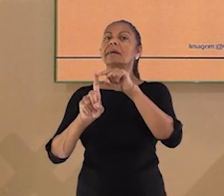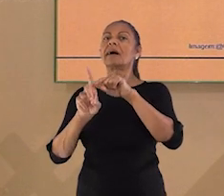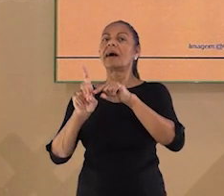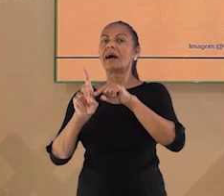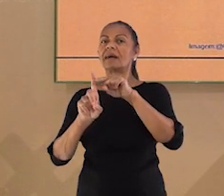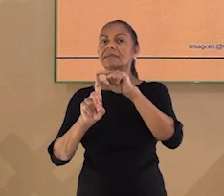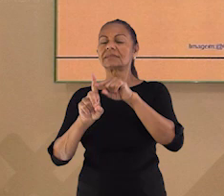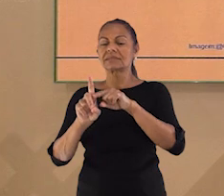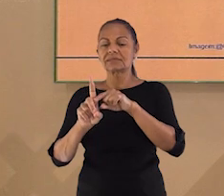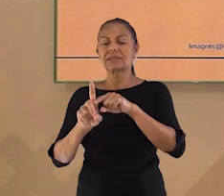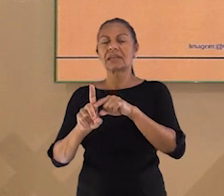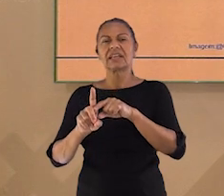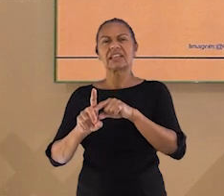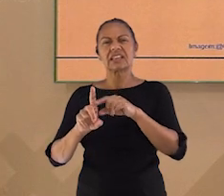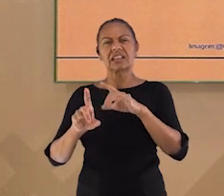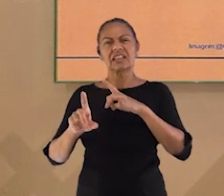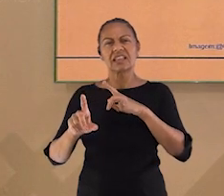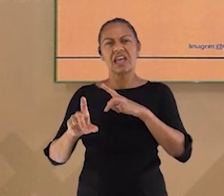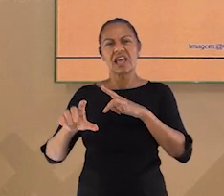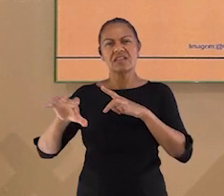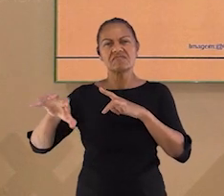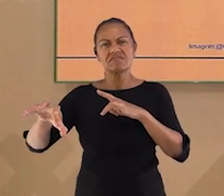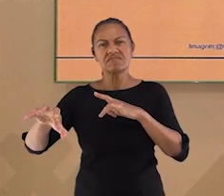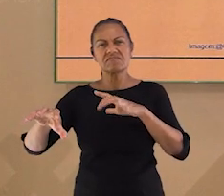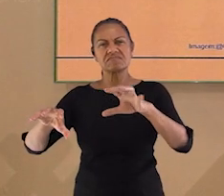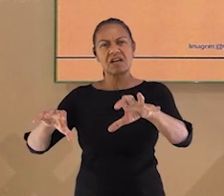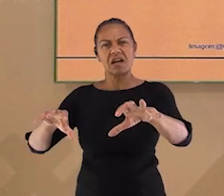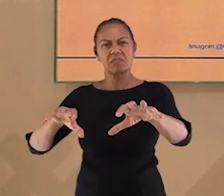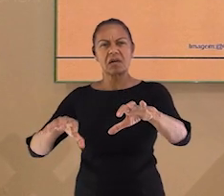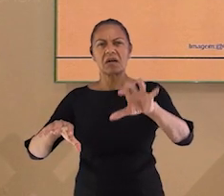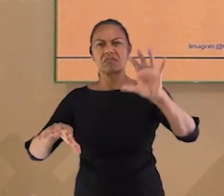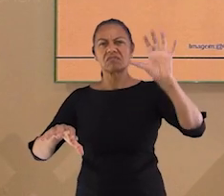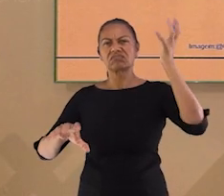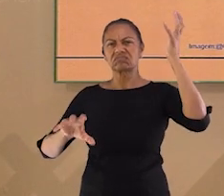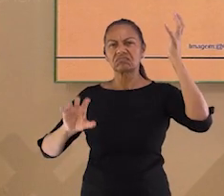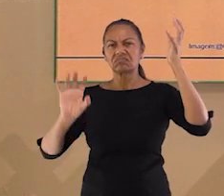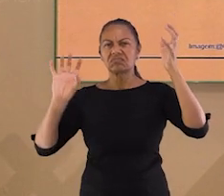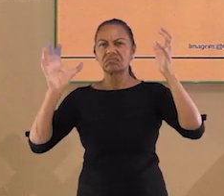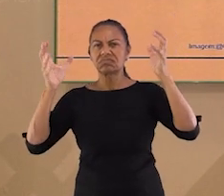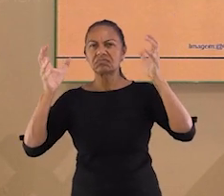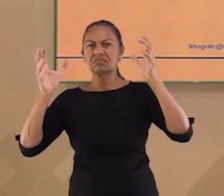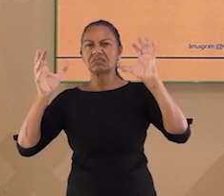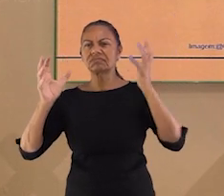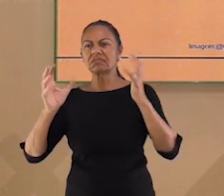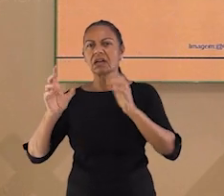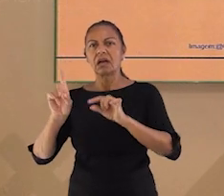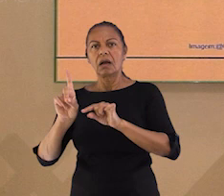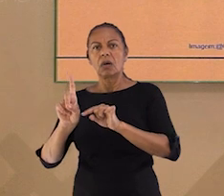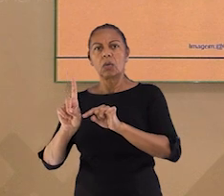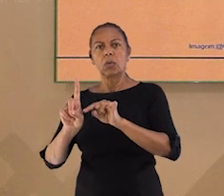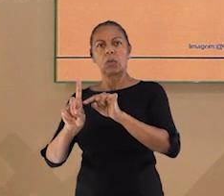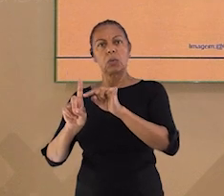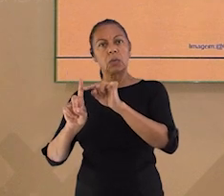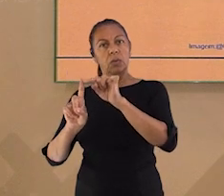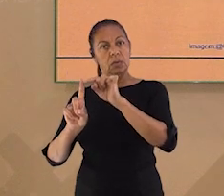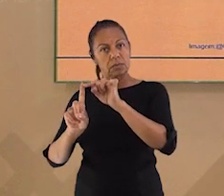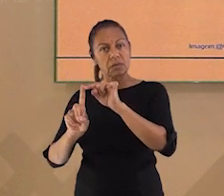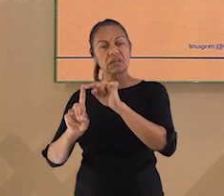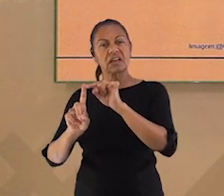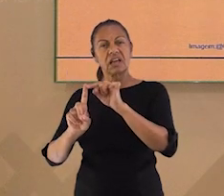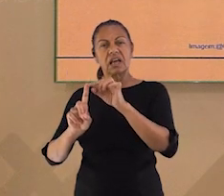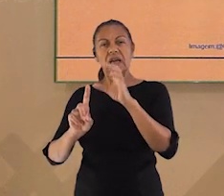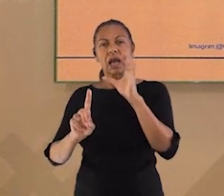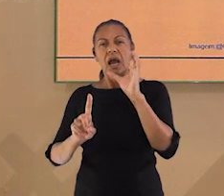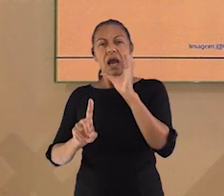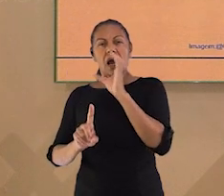uma sensação térmica e é muito real, e é conhecido como ilhas de calor. Esse fenômeno de